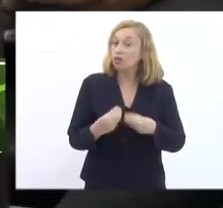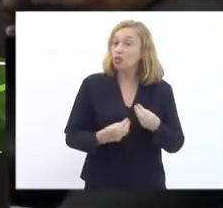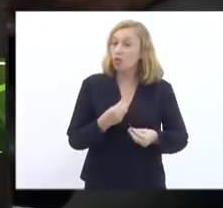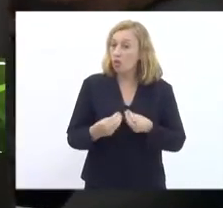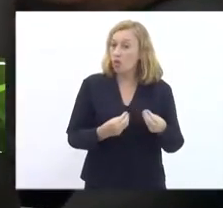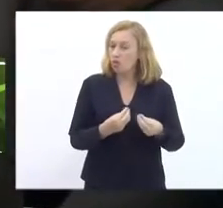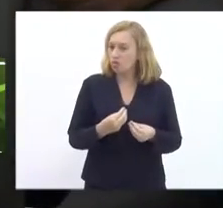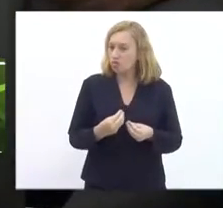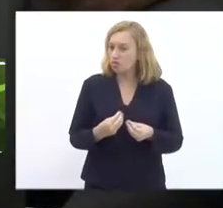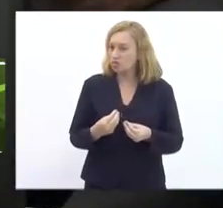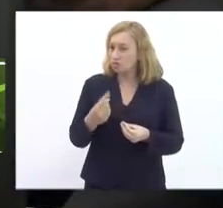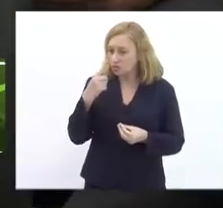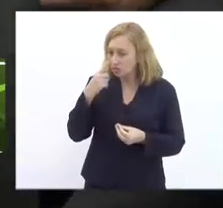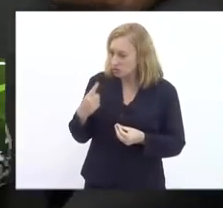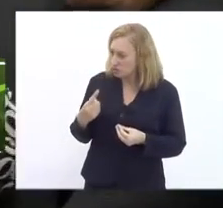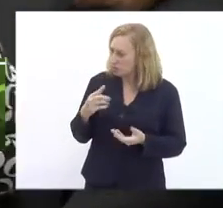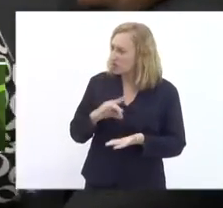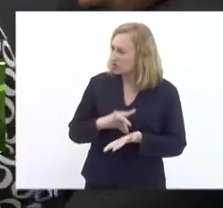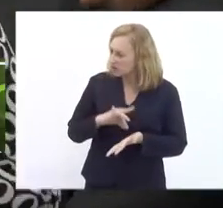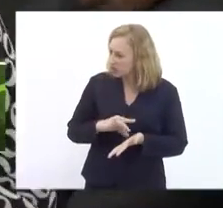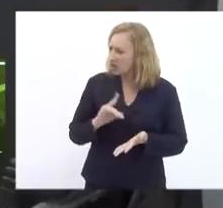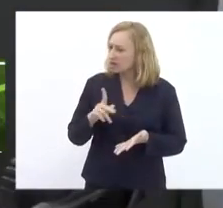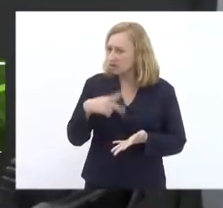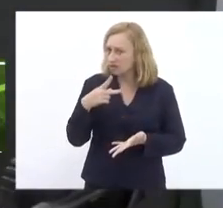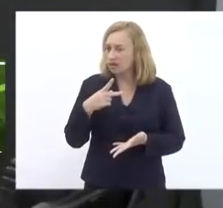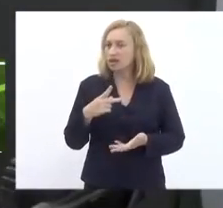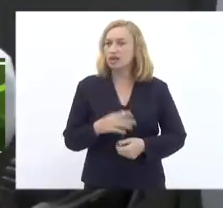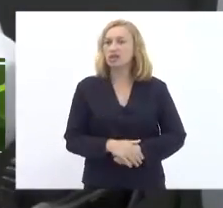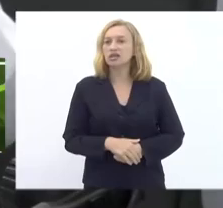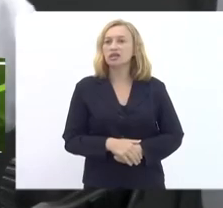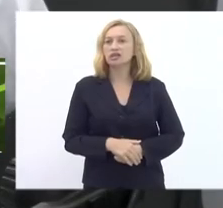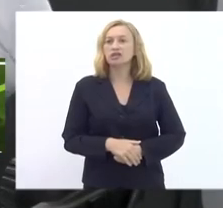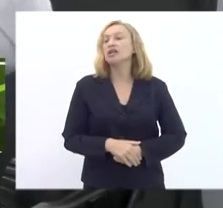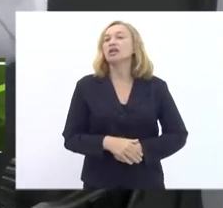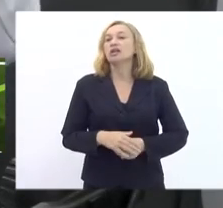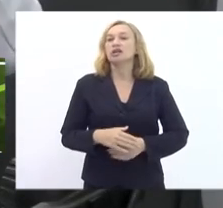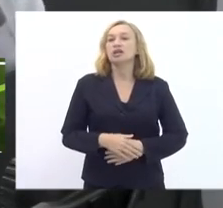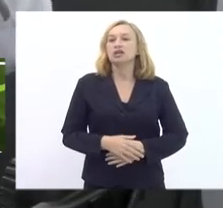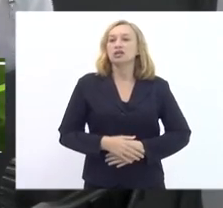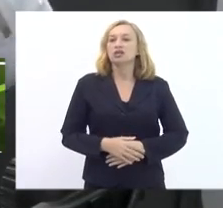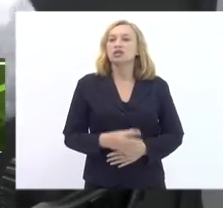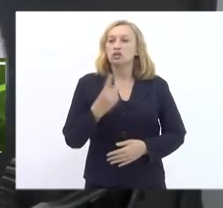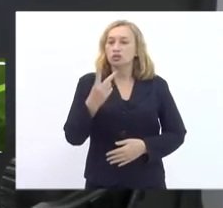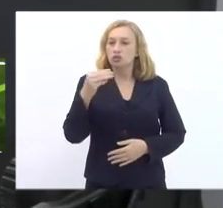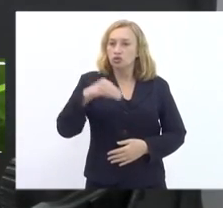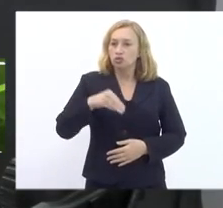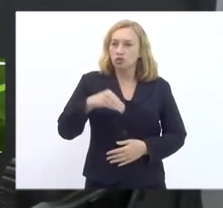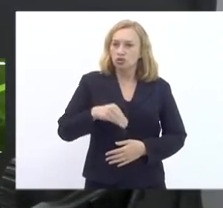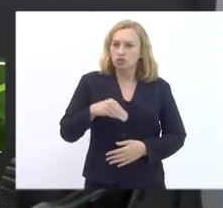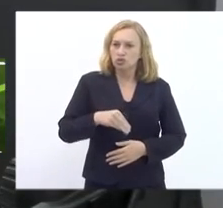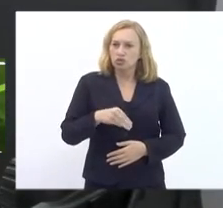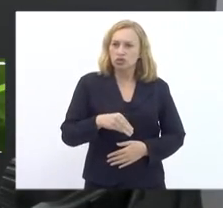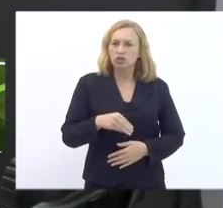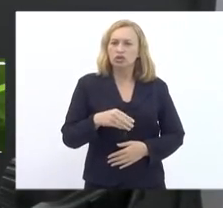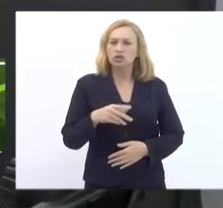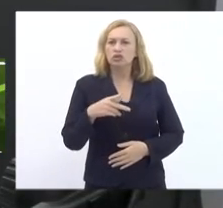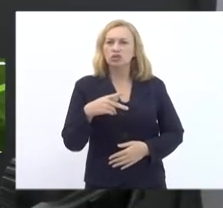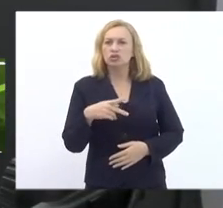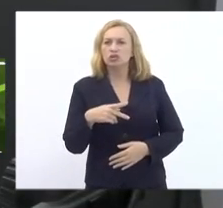acho que, na verdade, é isso que tem que ser colocado. Falar o representante, vai ter 2 minutos para você fazer as suas